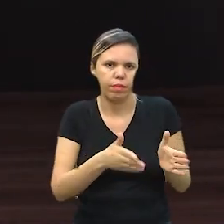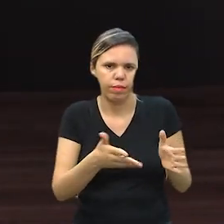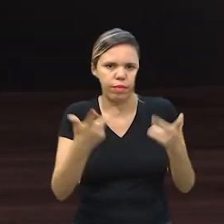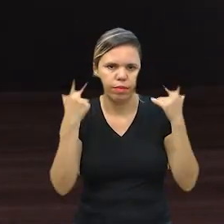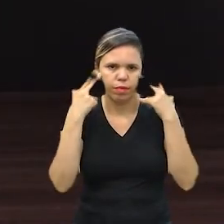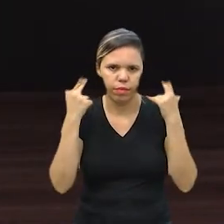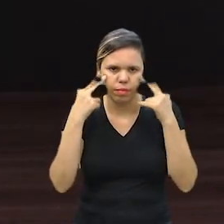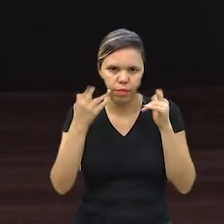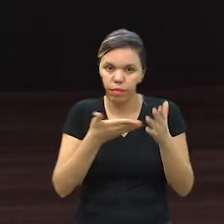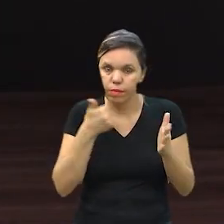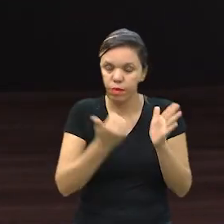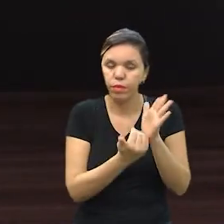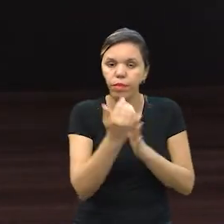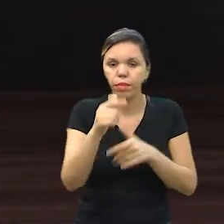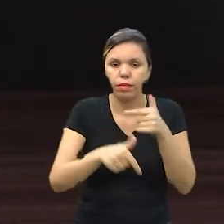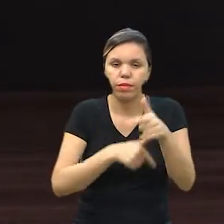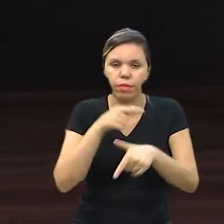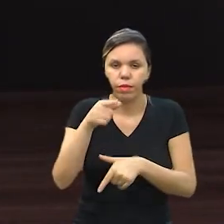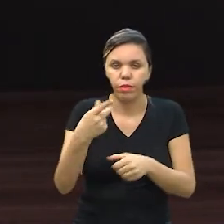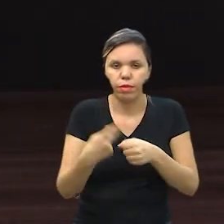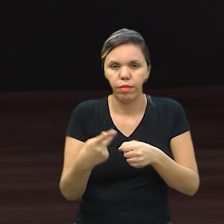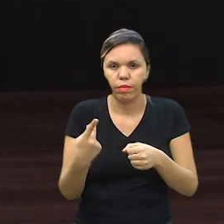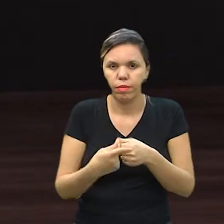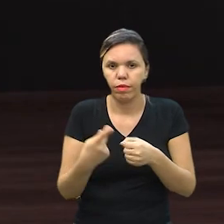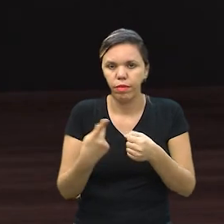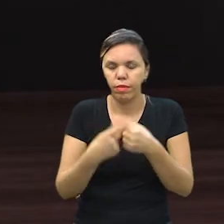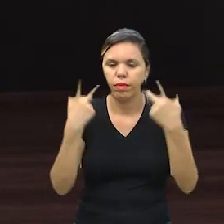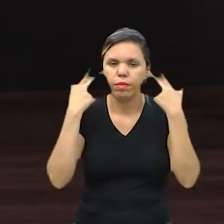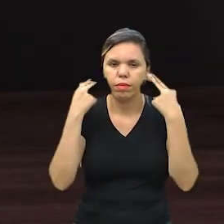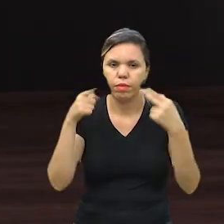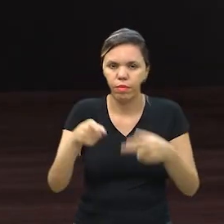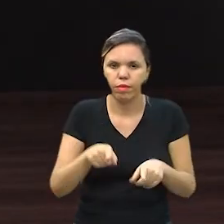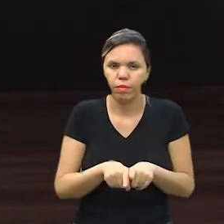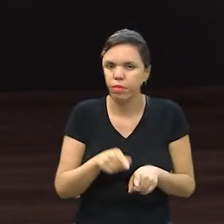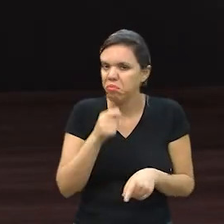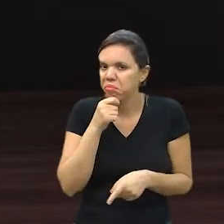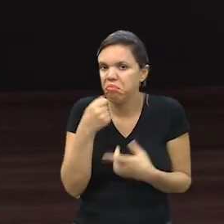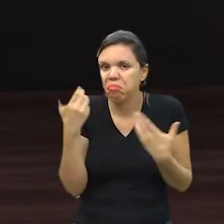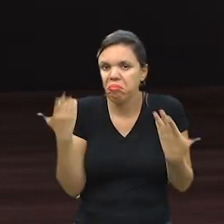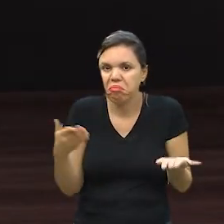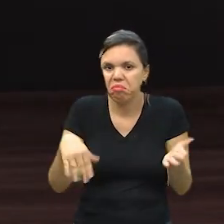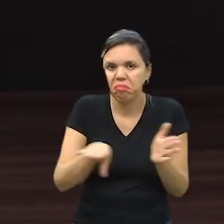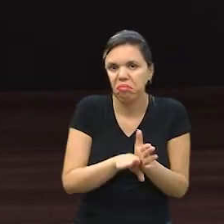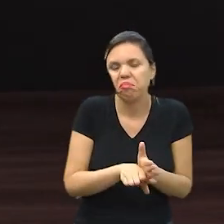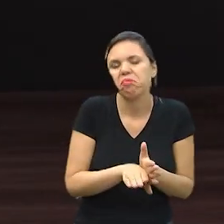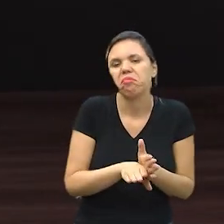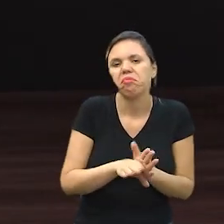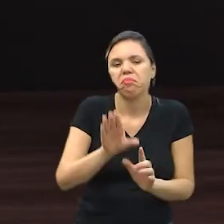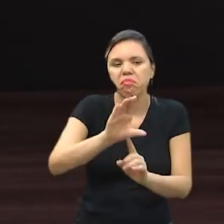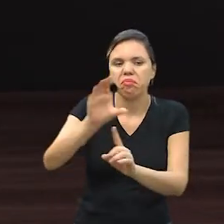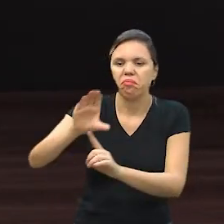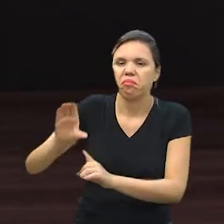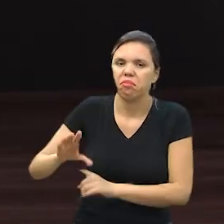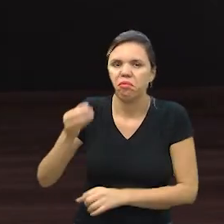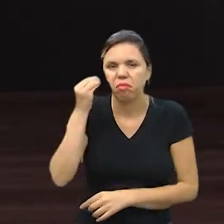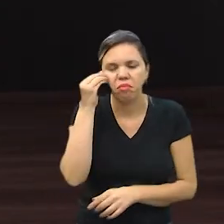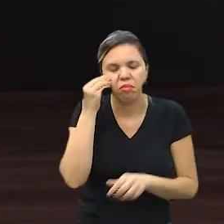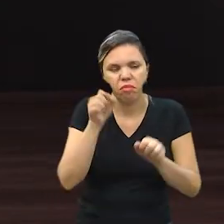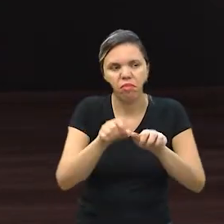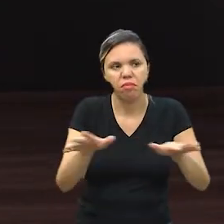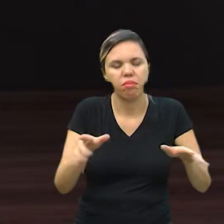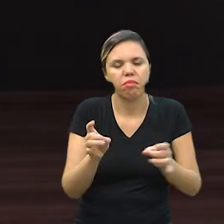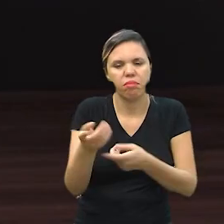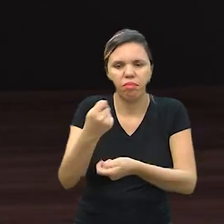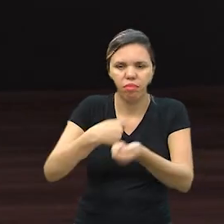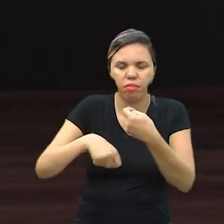pensa em otimizar o seu negócio, você que trabalha com produtos orgânicos e ainda não sabe como chegar até o consumidor, está tentando